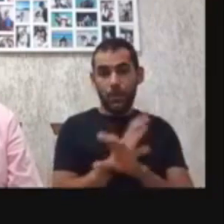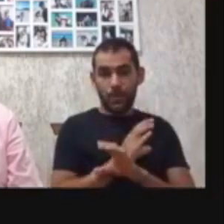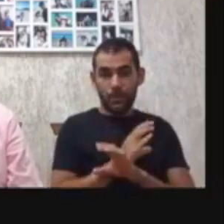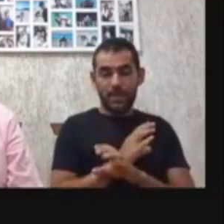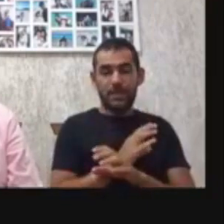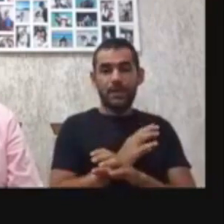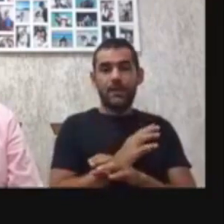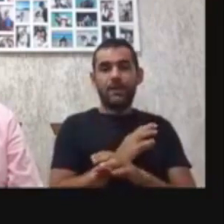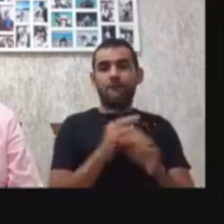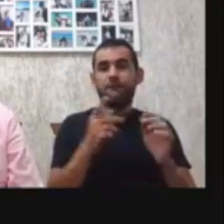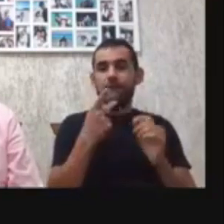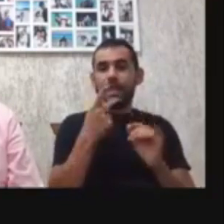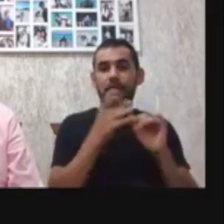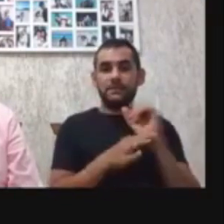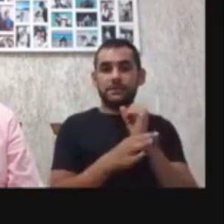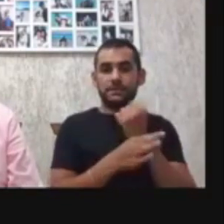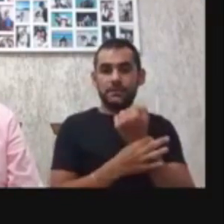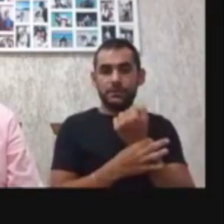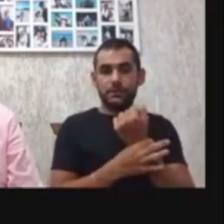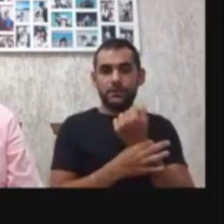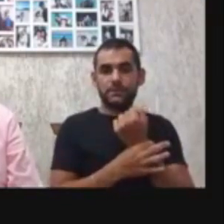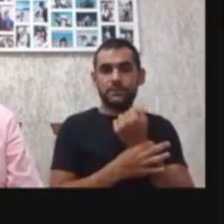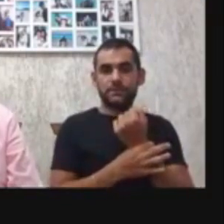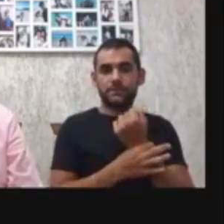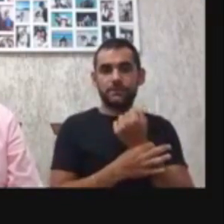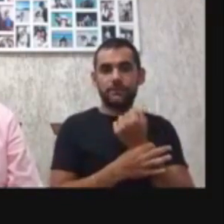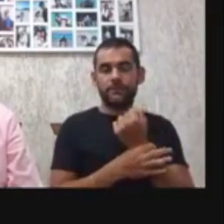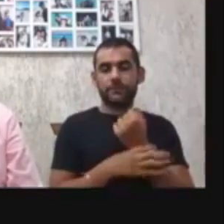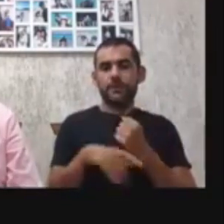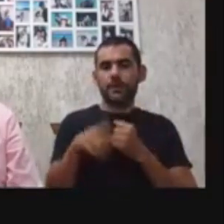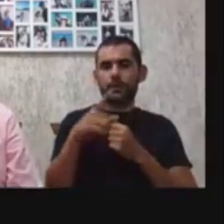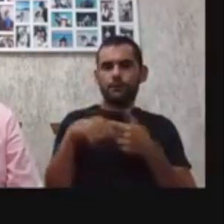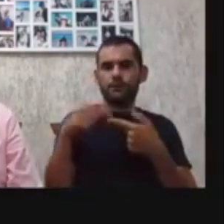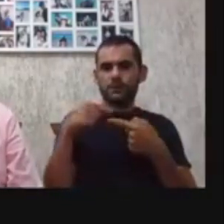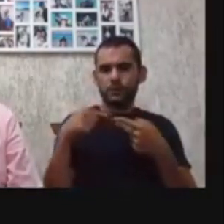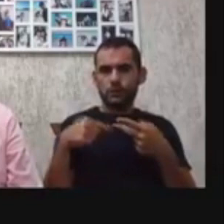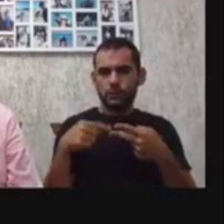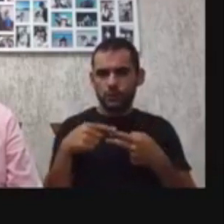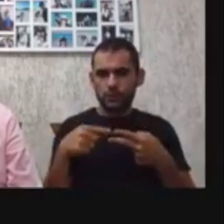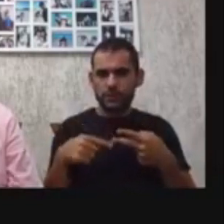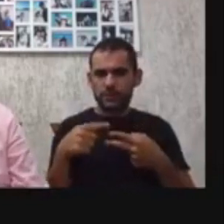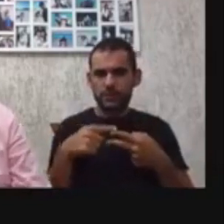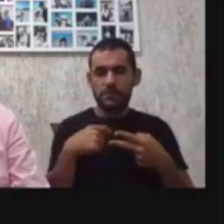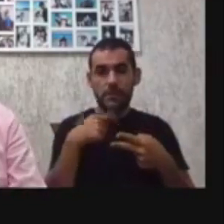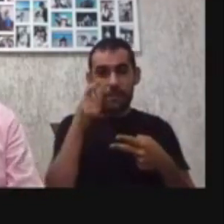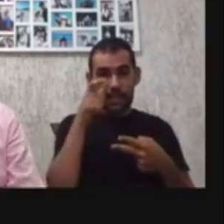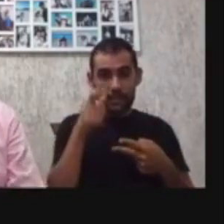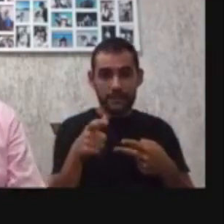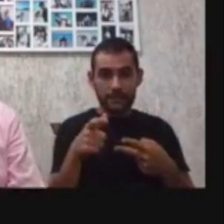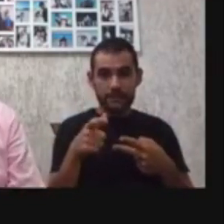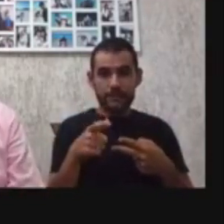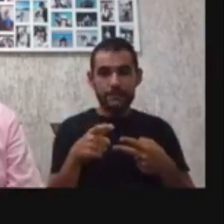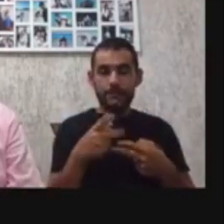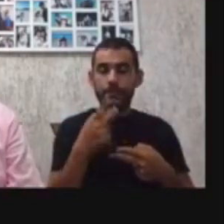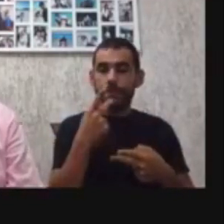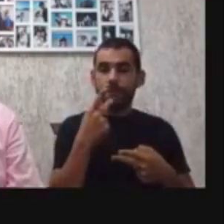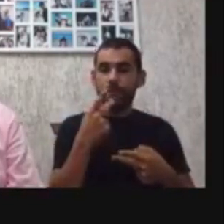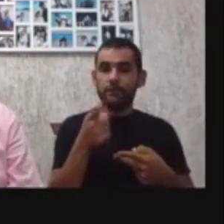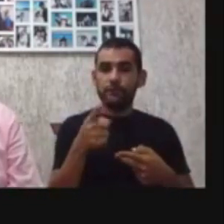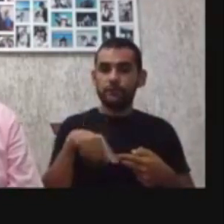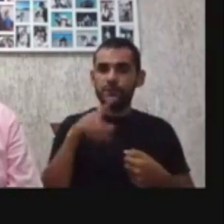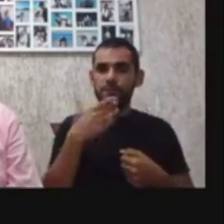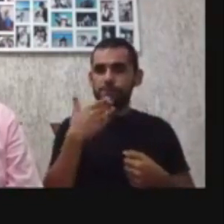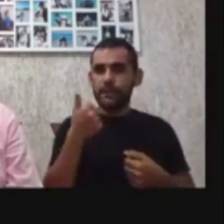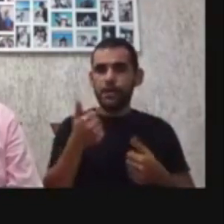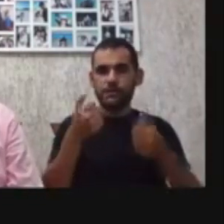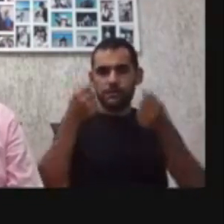de segurança, porque eu achei que você citou dois itens aqui que eu achei bem interessante, e queria que você explicasse melhor.